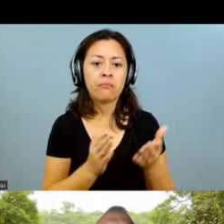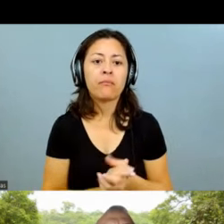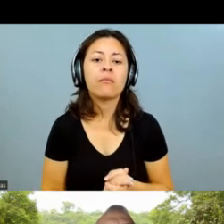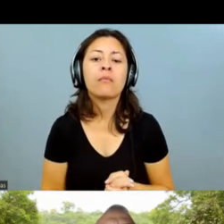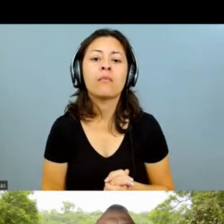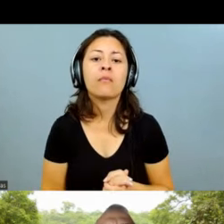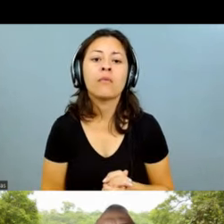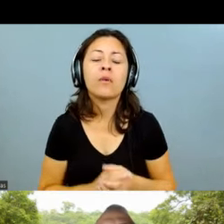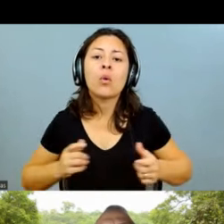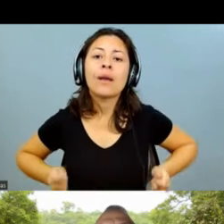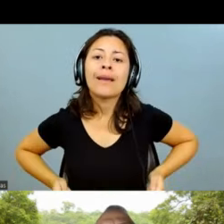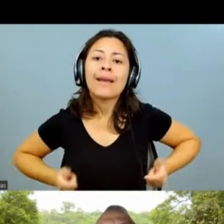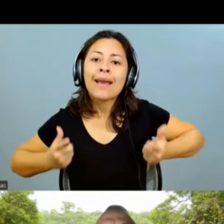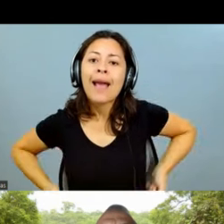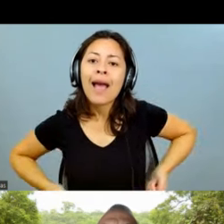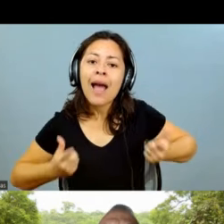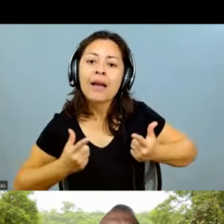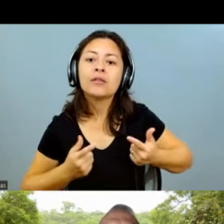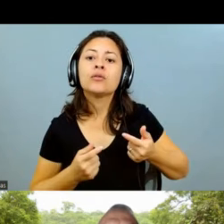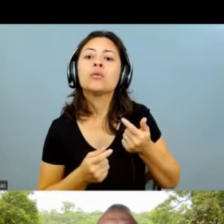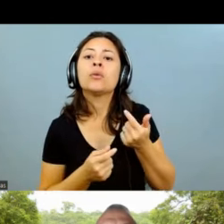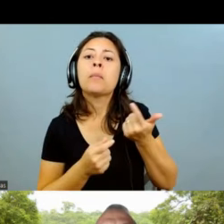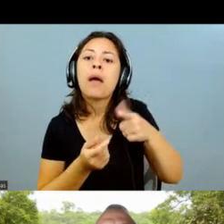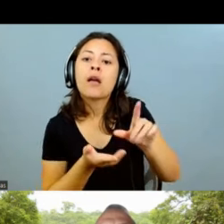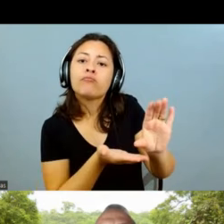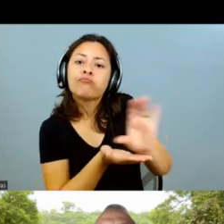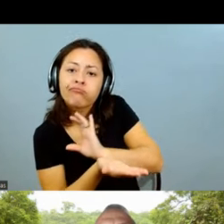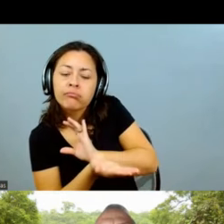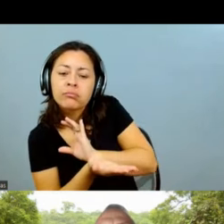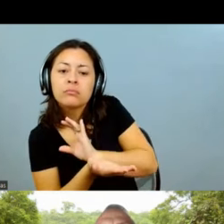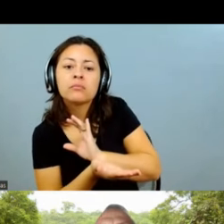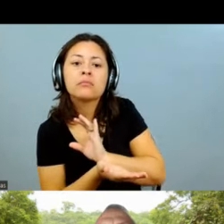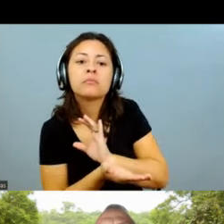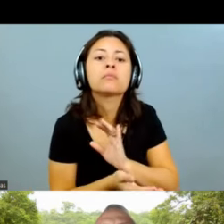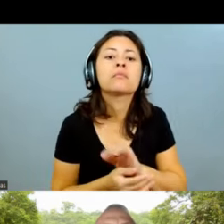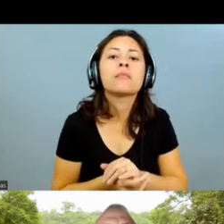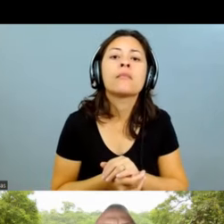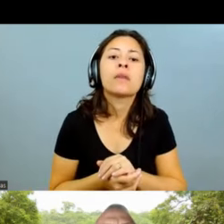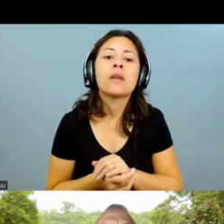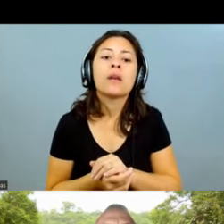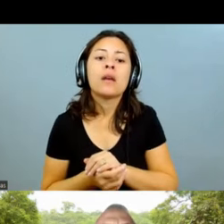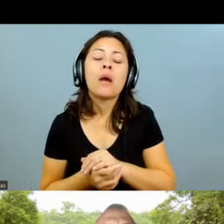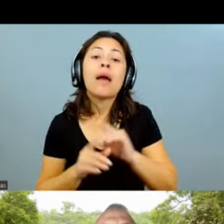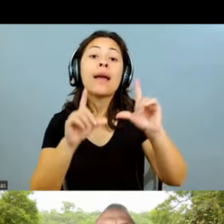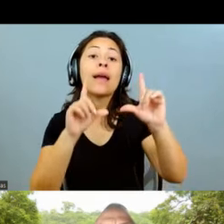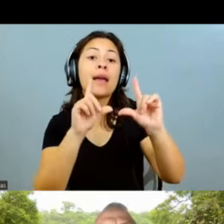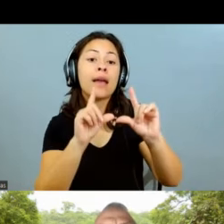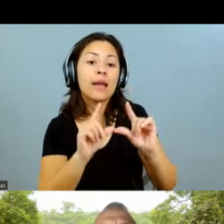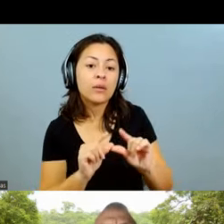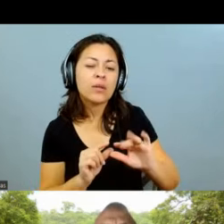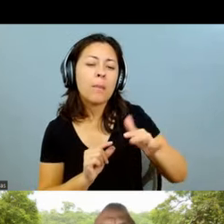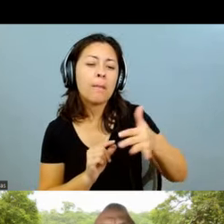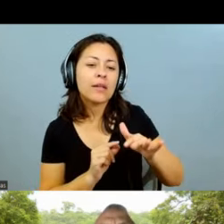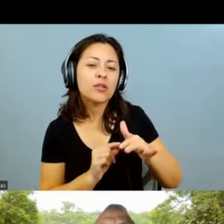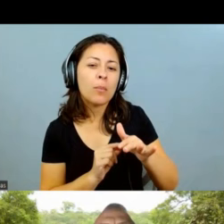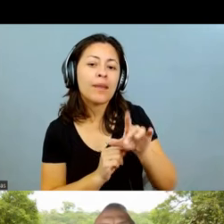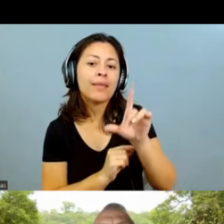safra os custos por hectar orçados para safra 2324 apresenta uma redução média em reais de